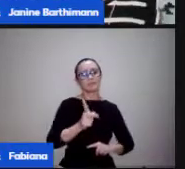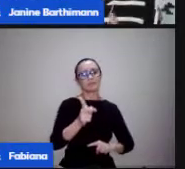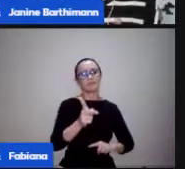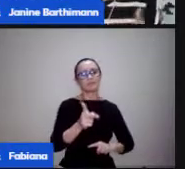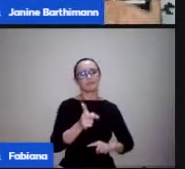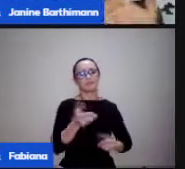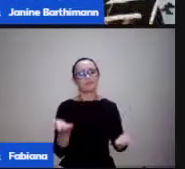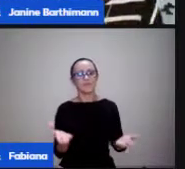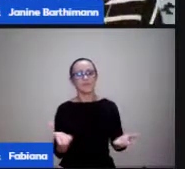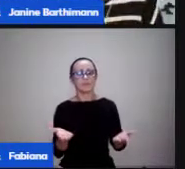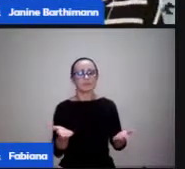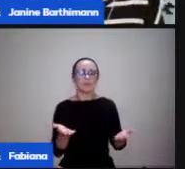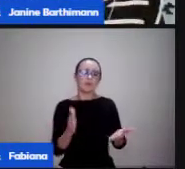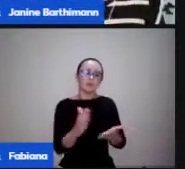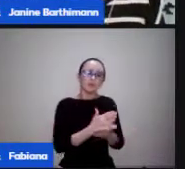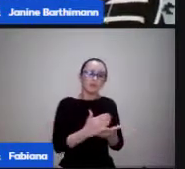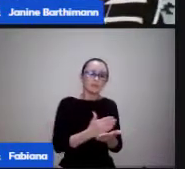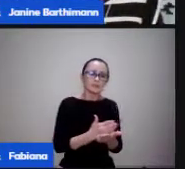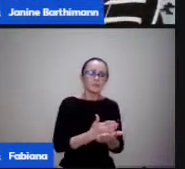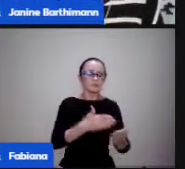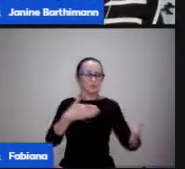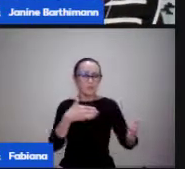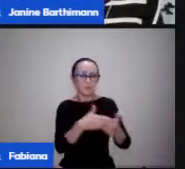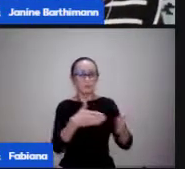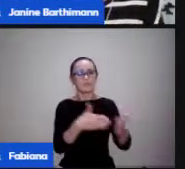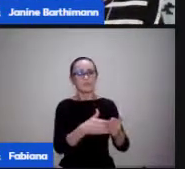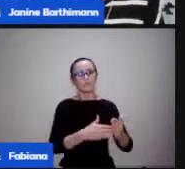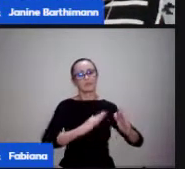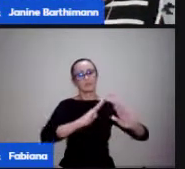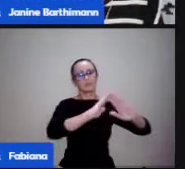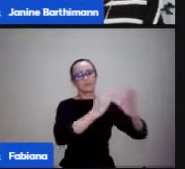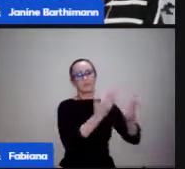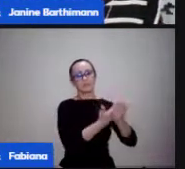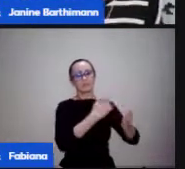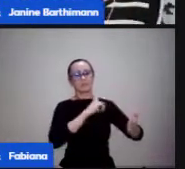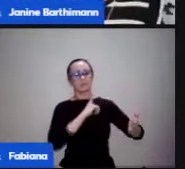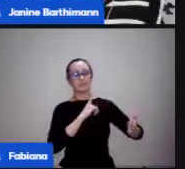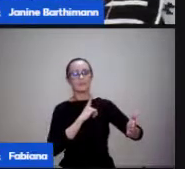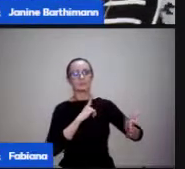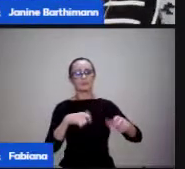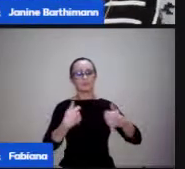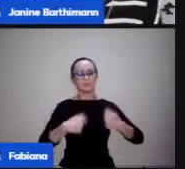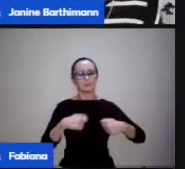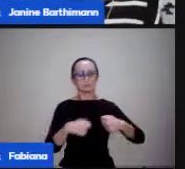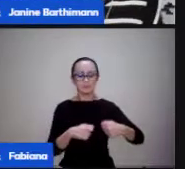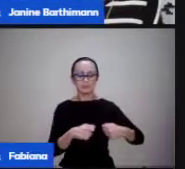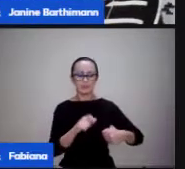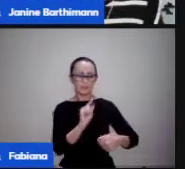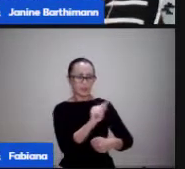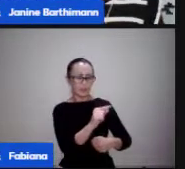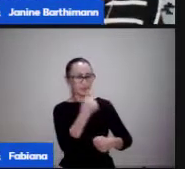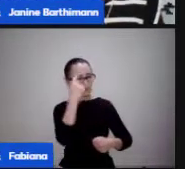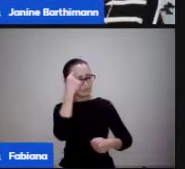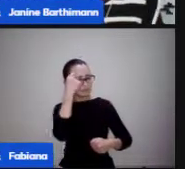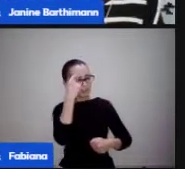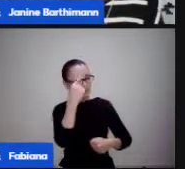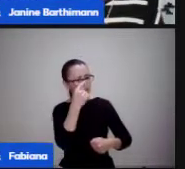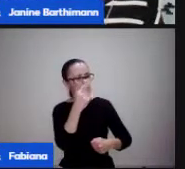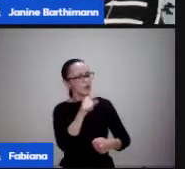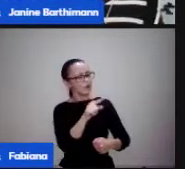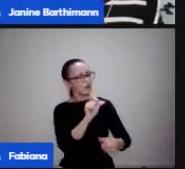uma situação em que a escola vivencia, há necessidade de uma mudança, de uma